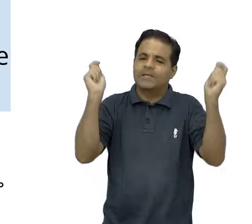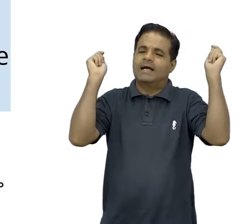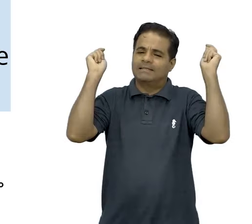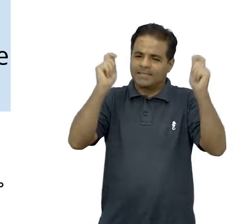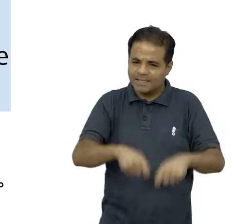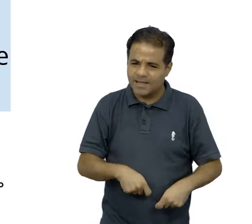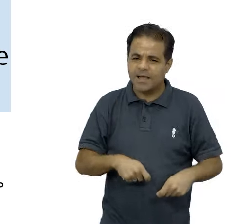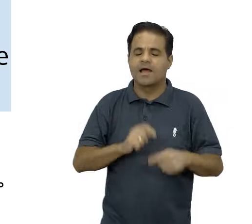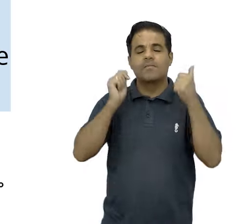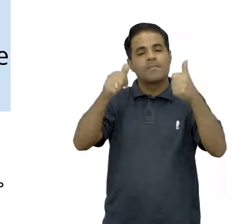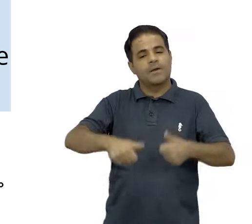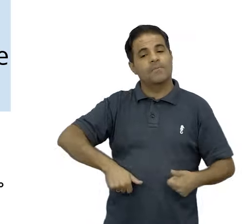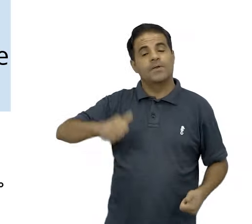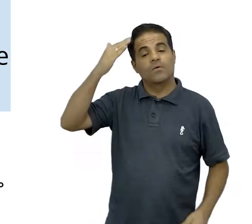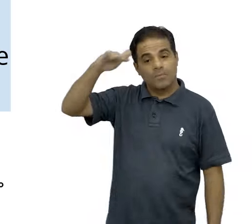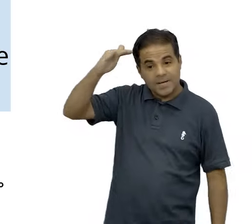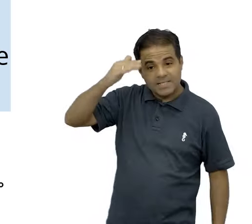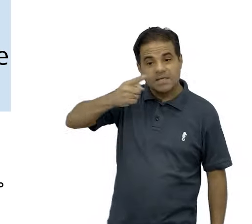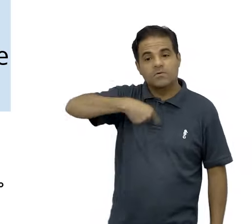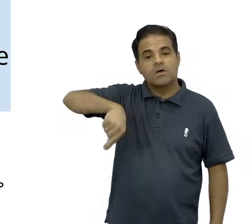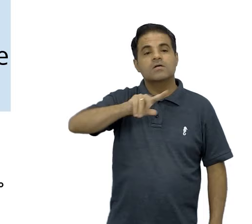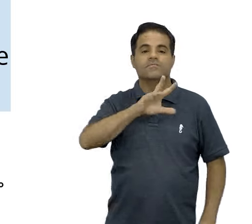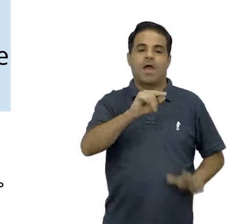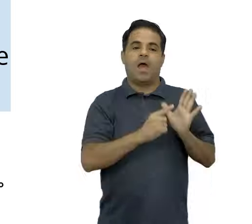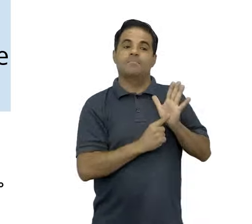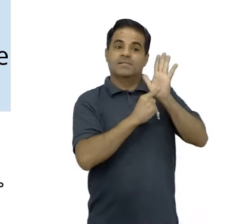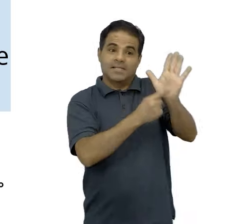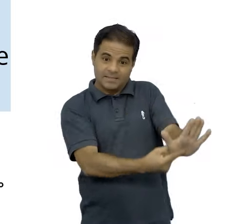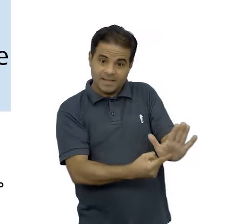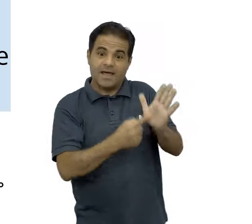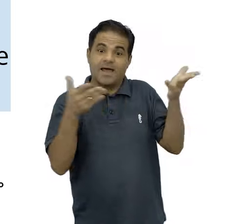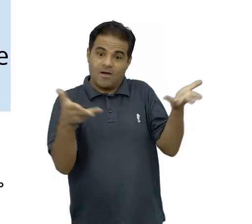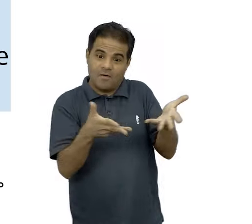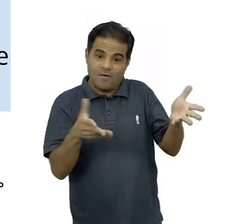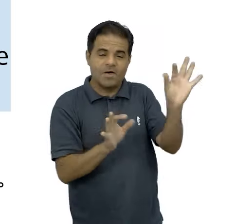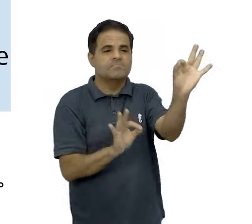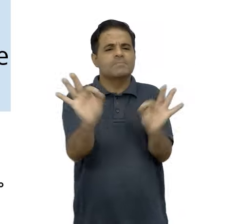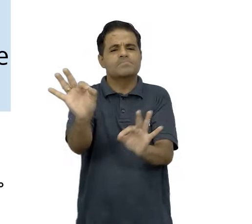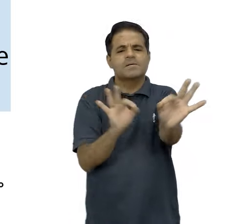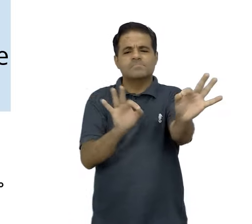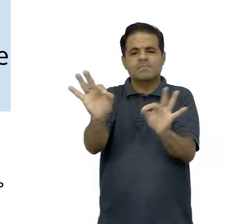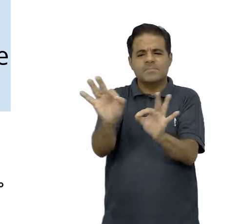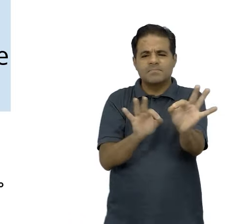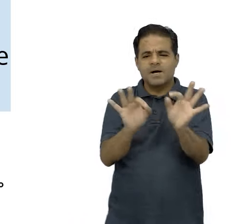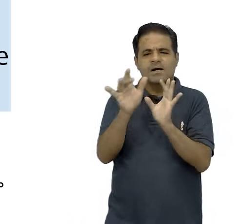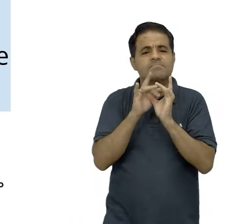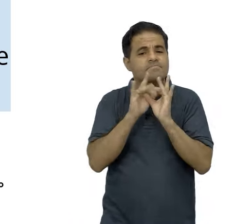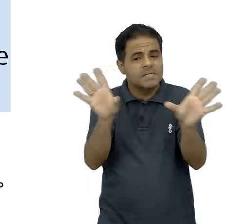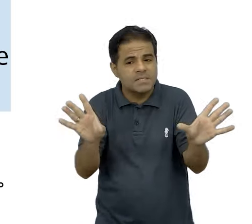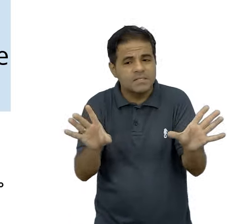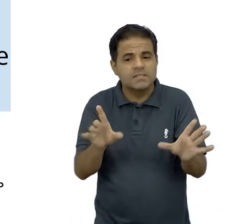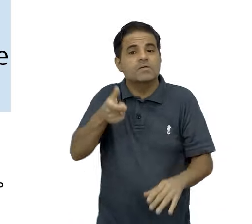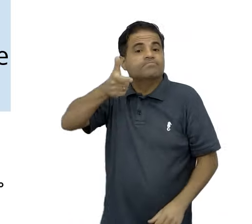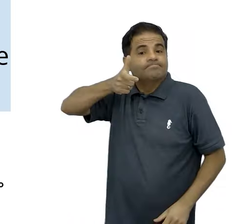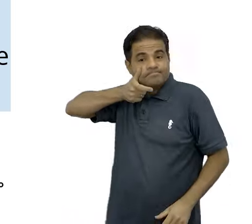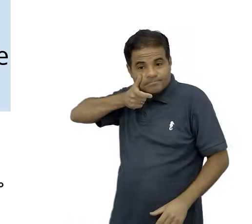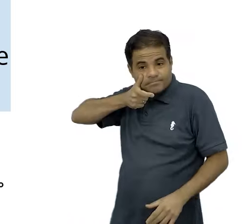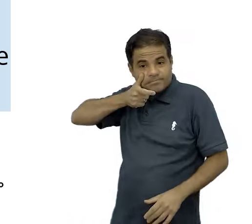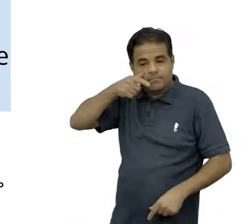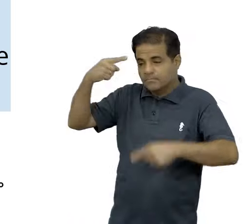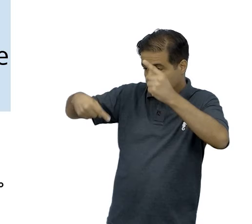E para uma melhor compreensão, a gente vai apresentar agora um esquema, né, que vai permitir observar